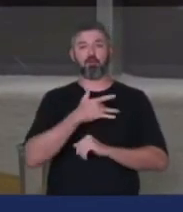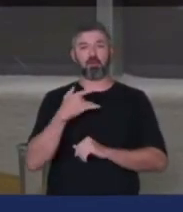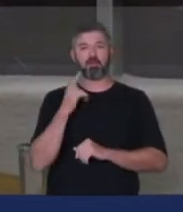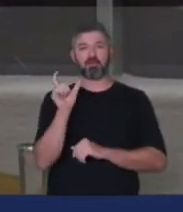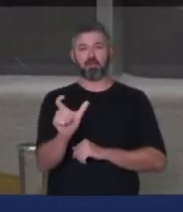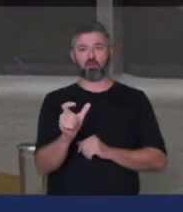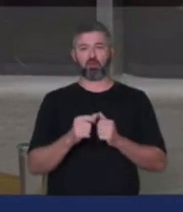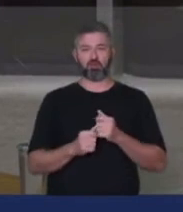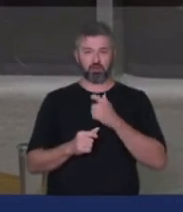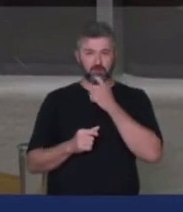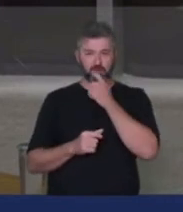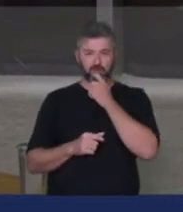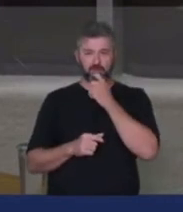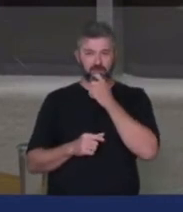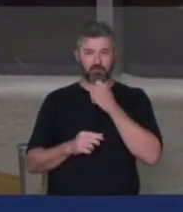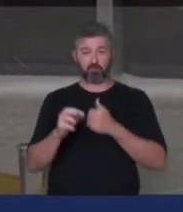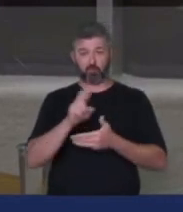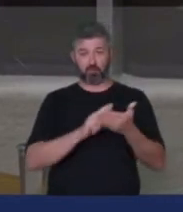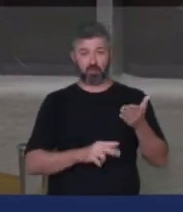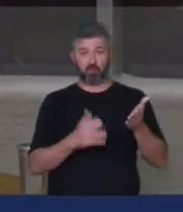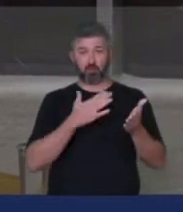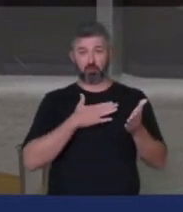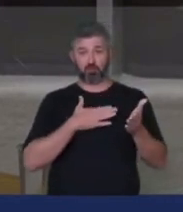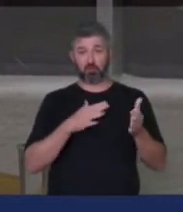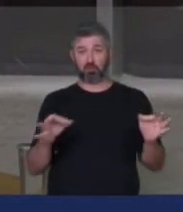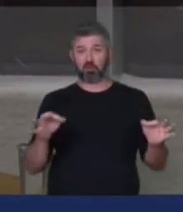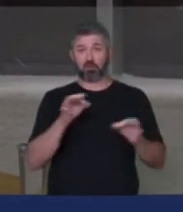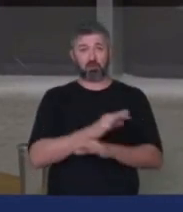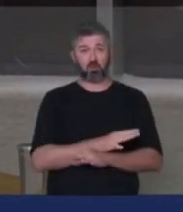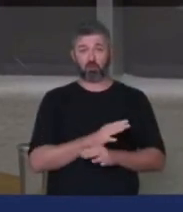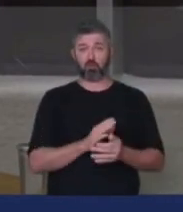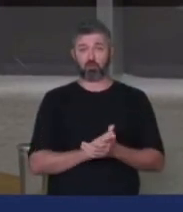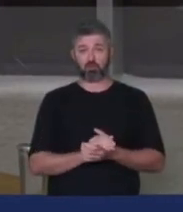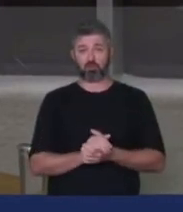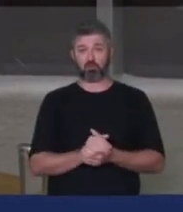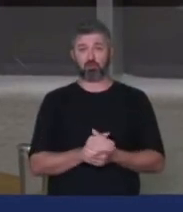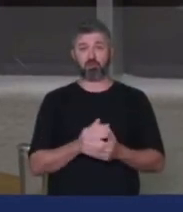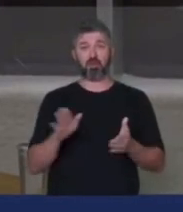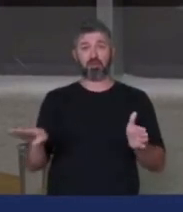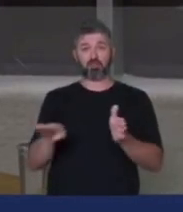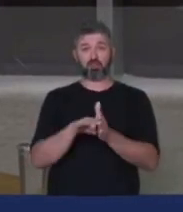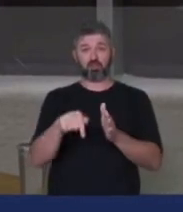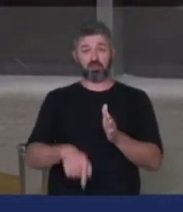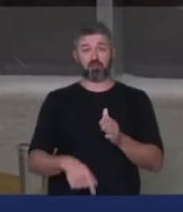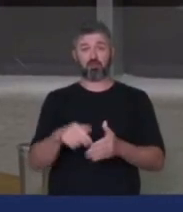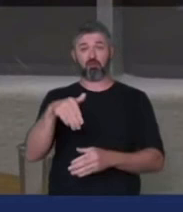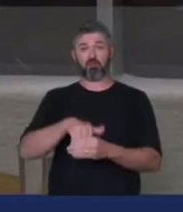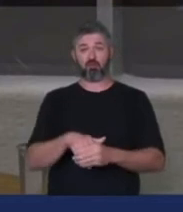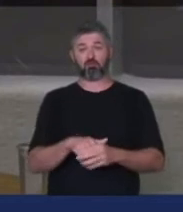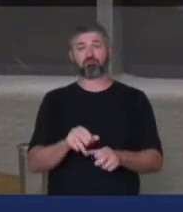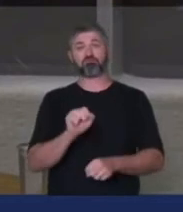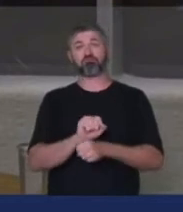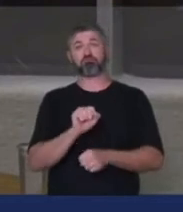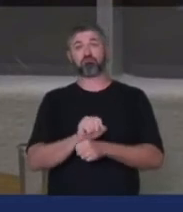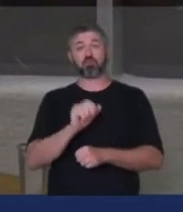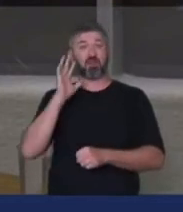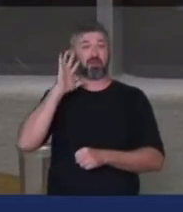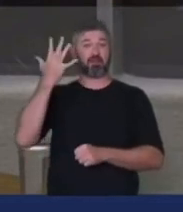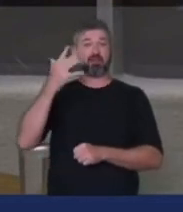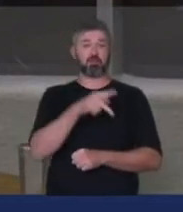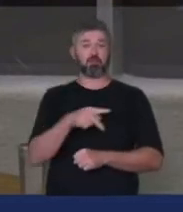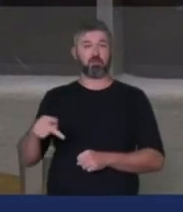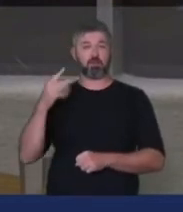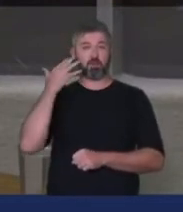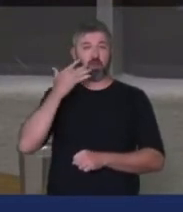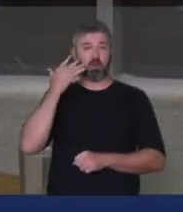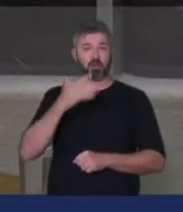O nosso relatório, Cabo Gilberto, está pronto para ser inserido aqui na ordem do dia, à espera de uma decisão do nosso presidente Arthur